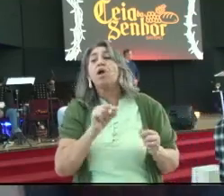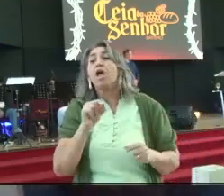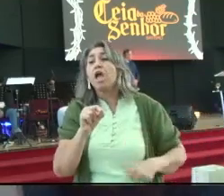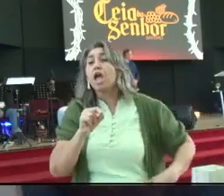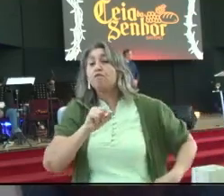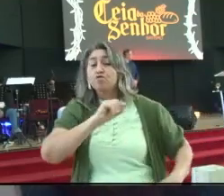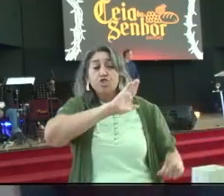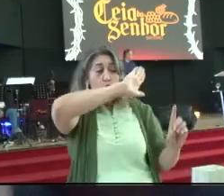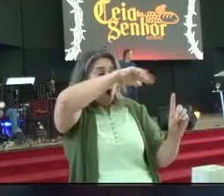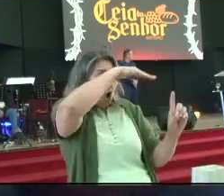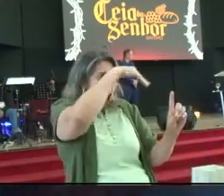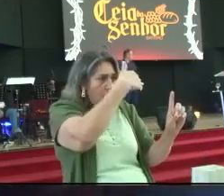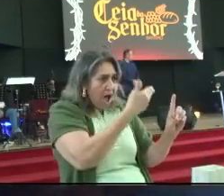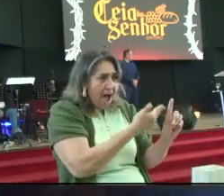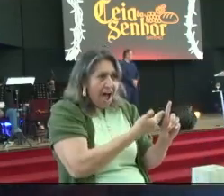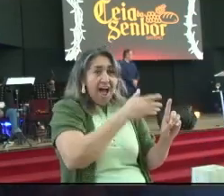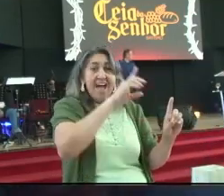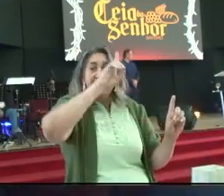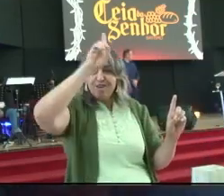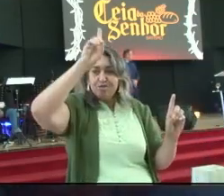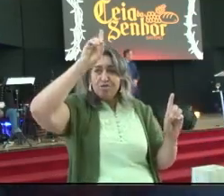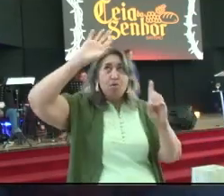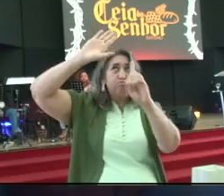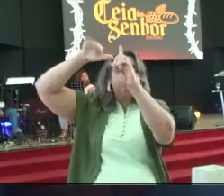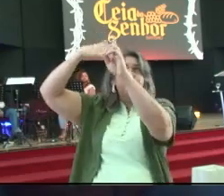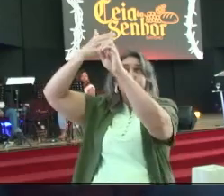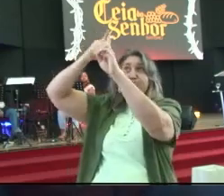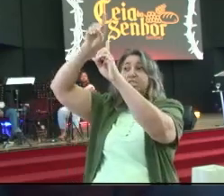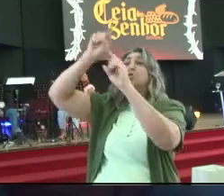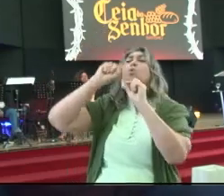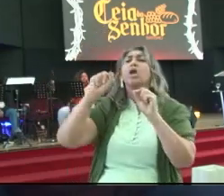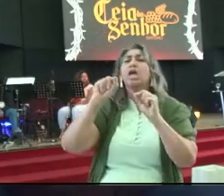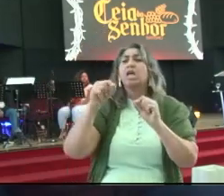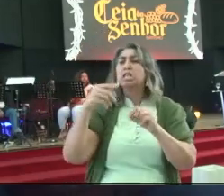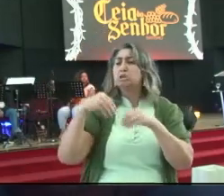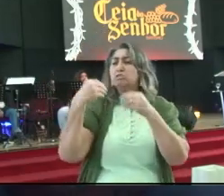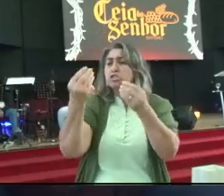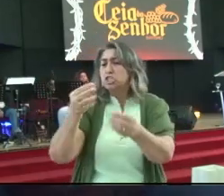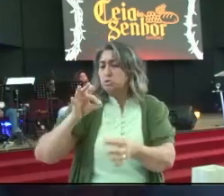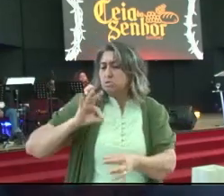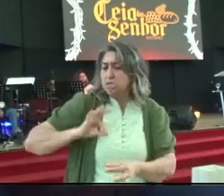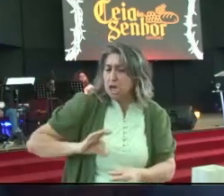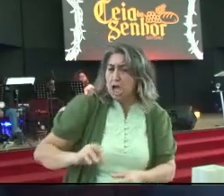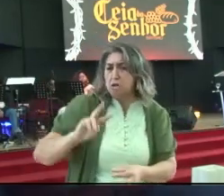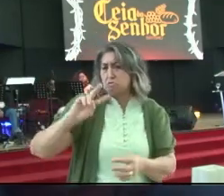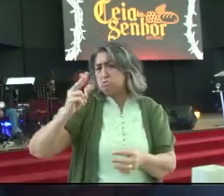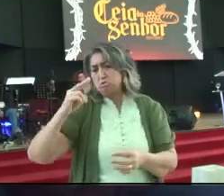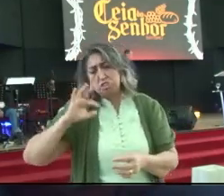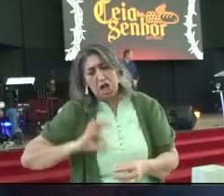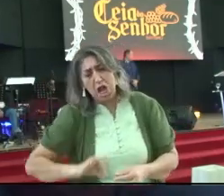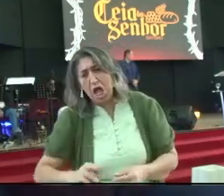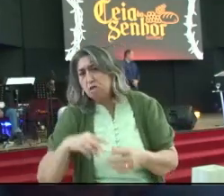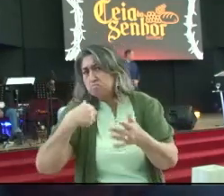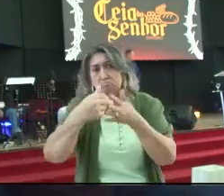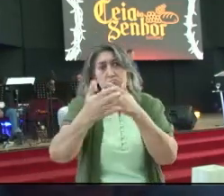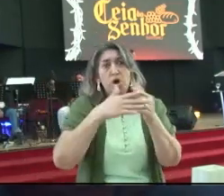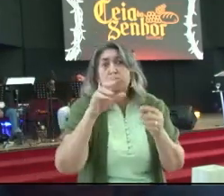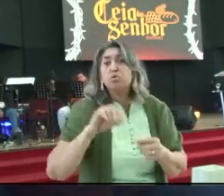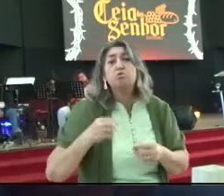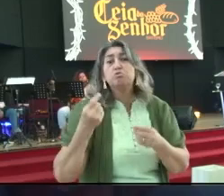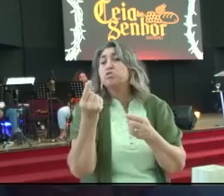É você honrar a Deus com os recursos que Deus te deu.